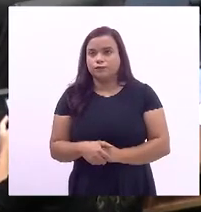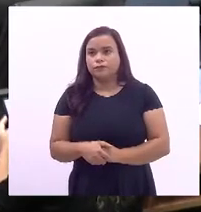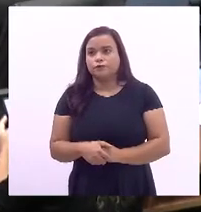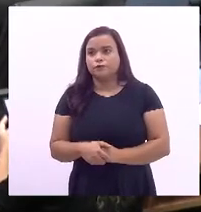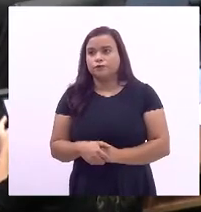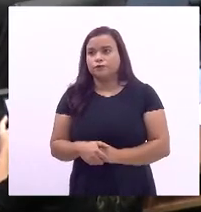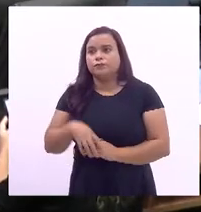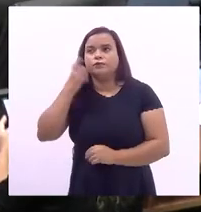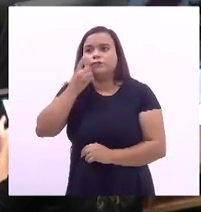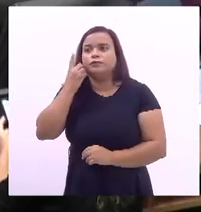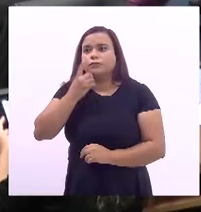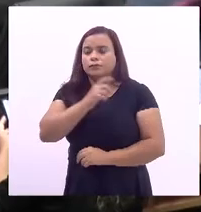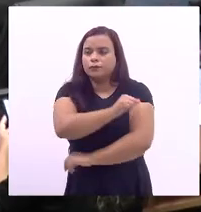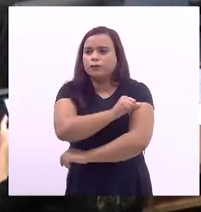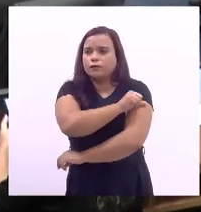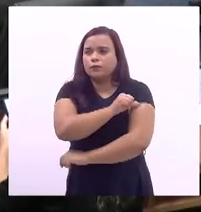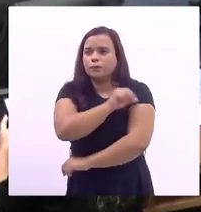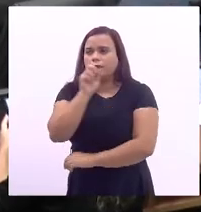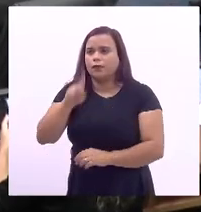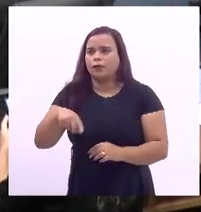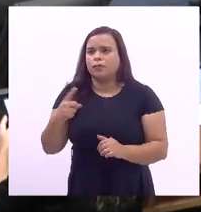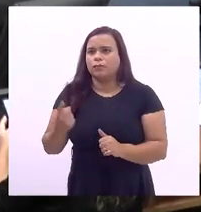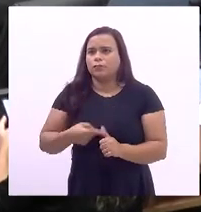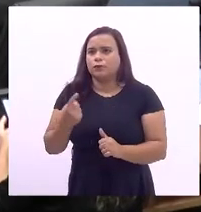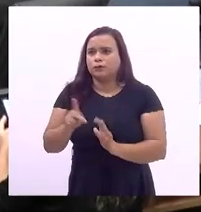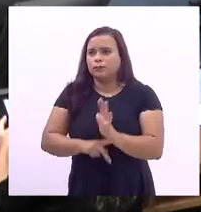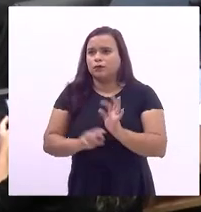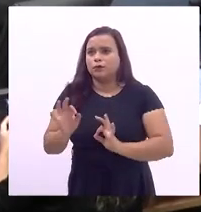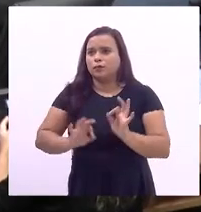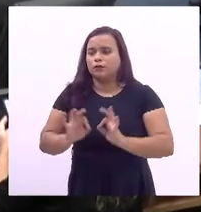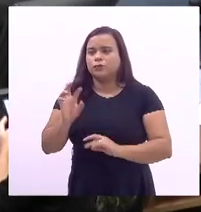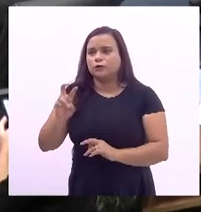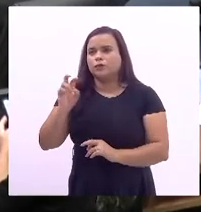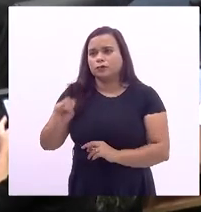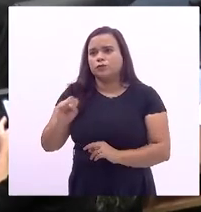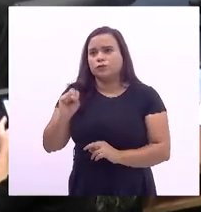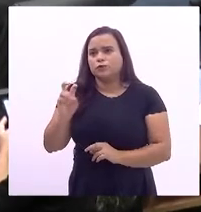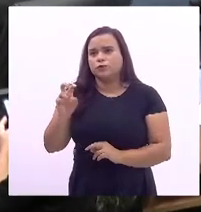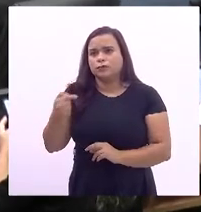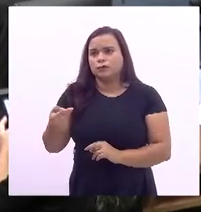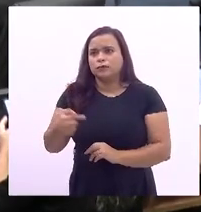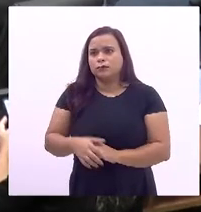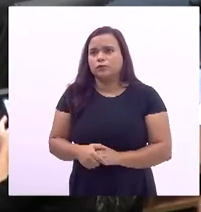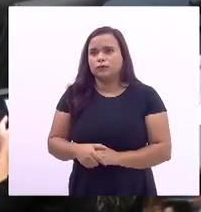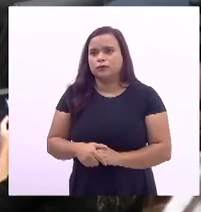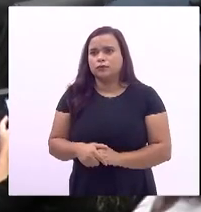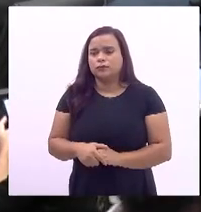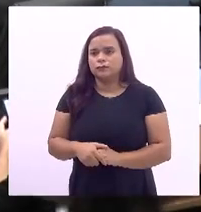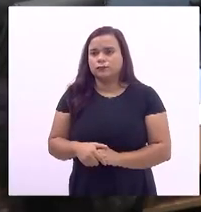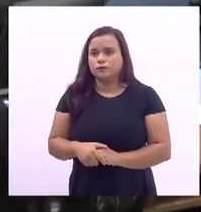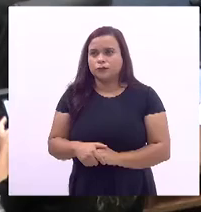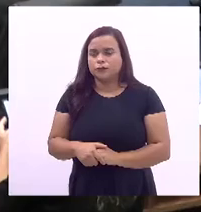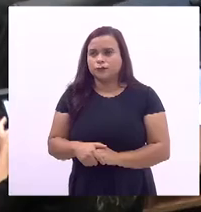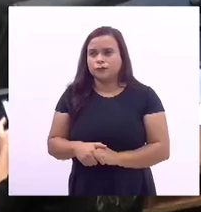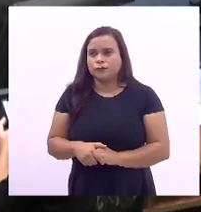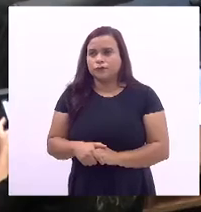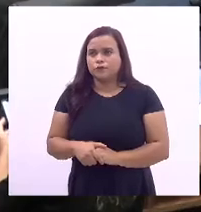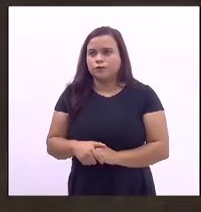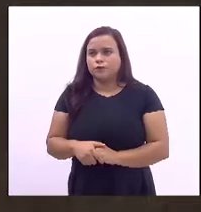o estado enfermeiro é a primeira primeiro projeto 5857 eu